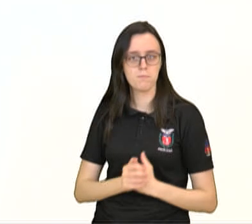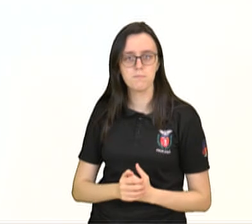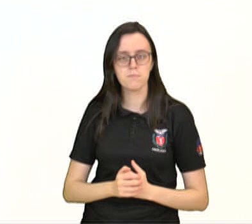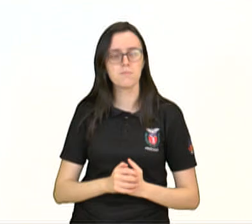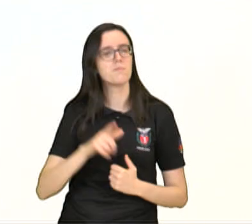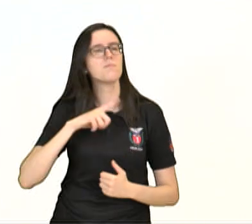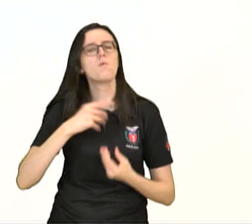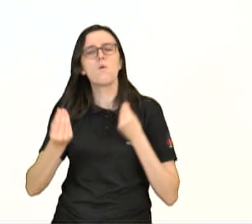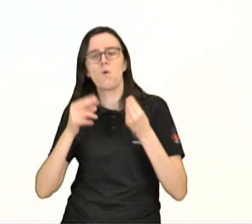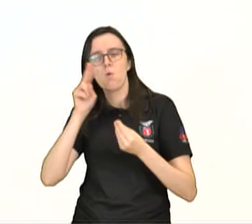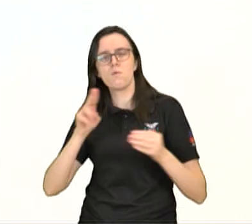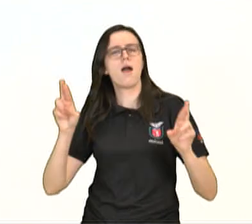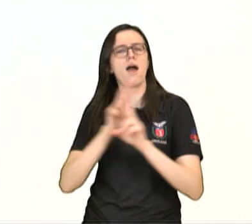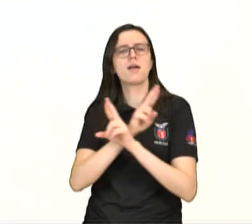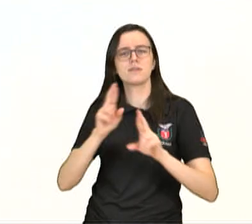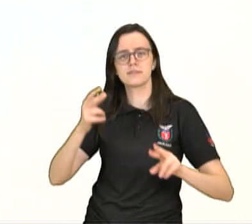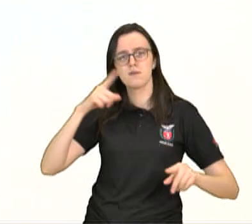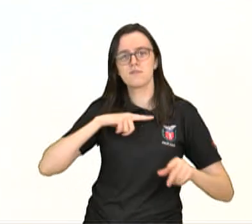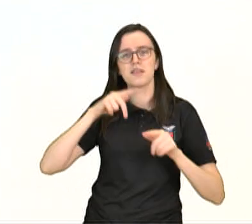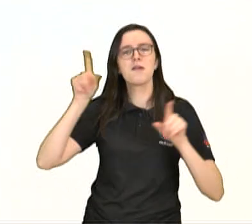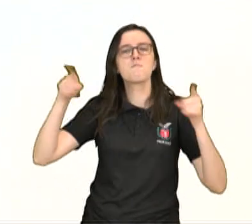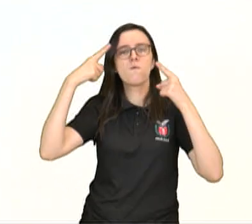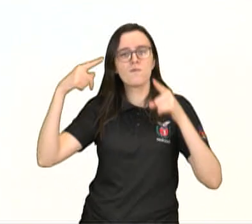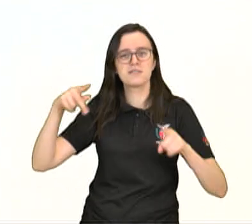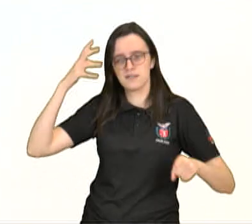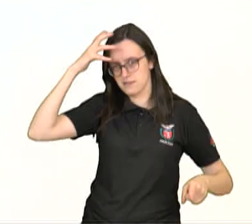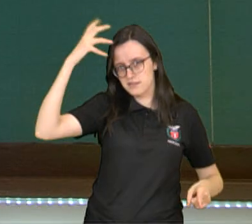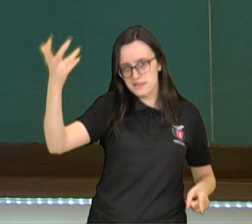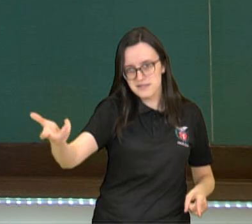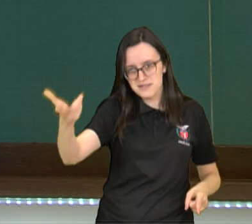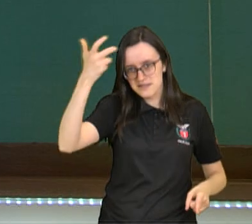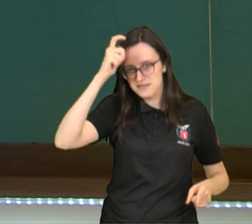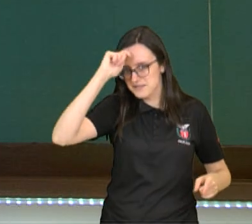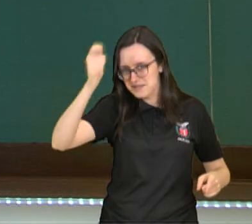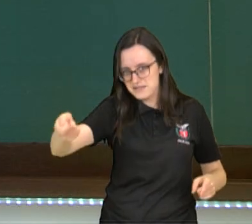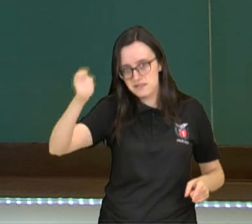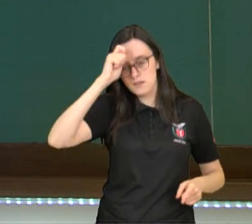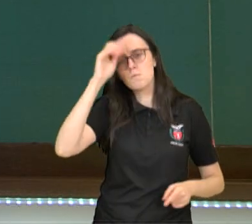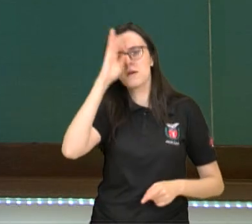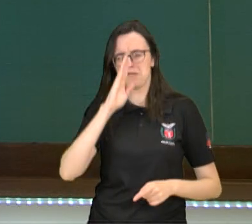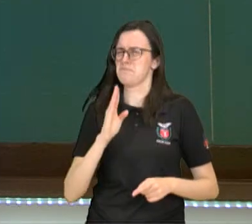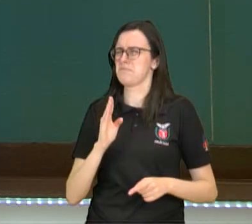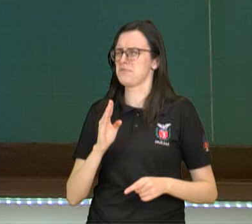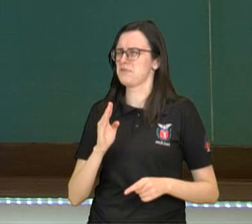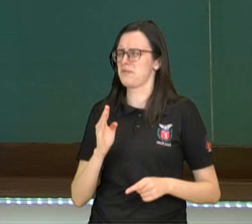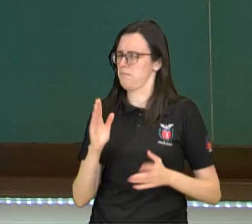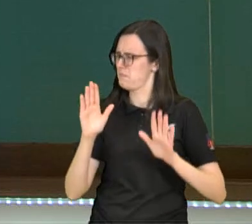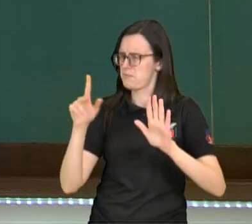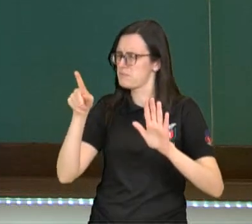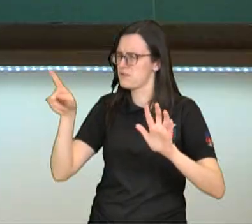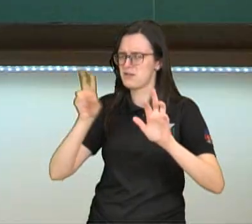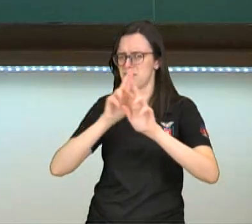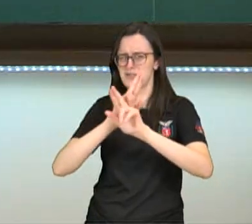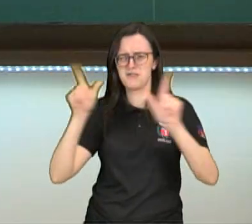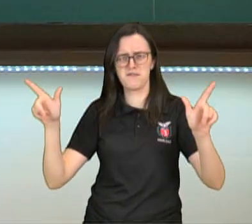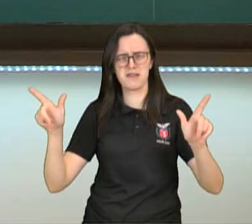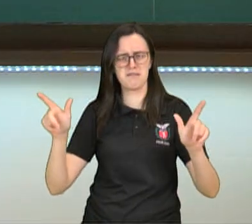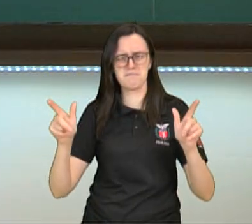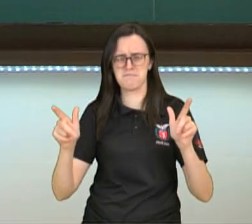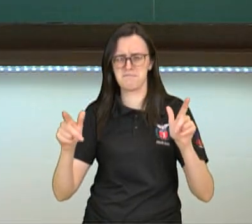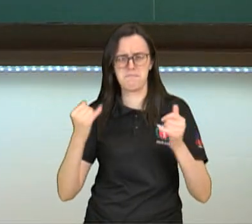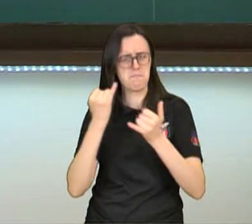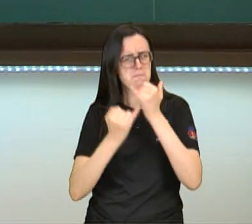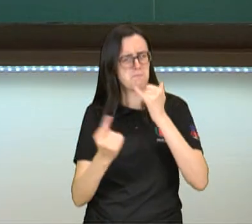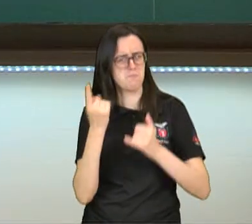Bachata e o sertanejo brasileiro. Nossa, professora, mas como que é isso? São dois ritmos que parecem tão distantes, que não fazem parte,